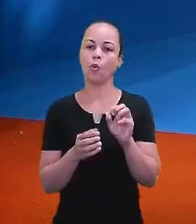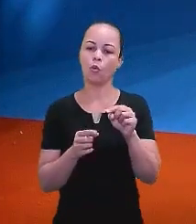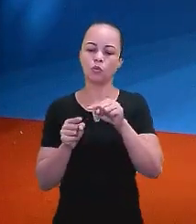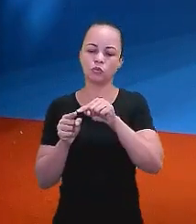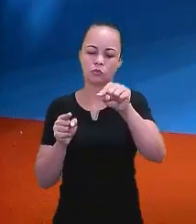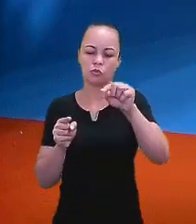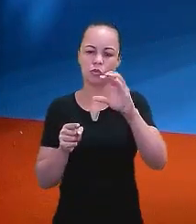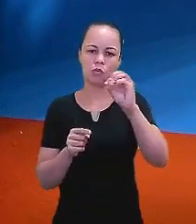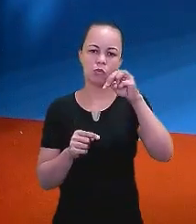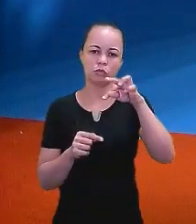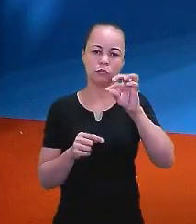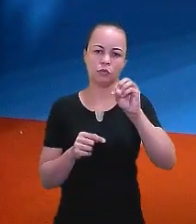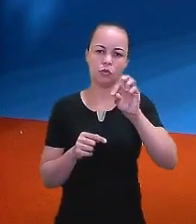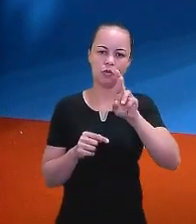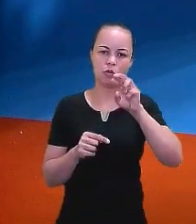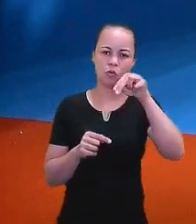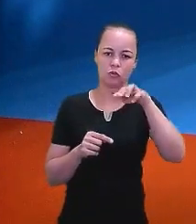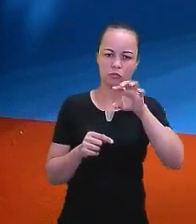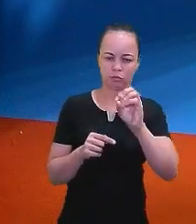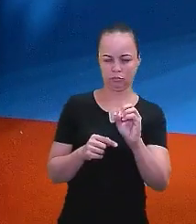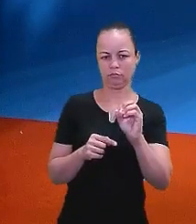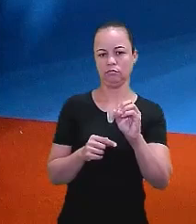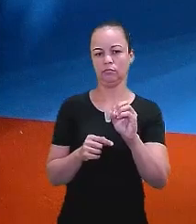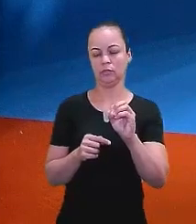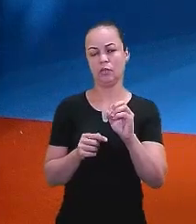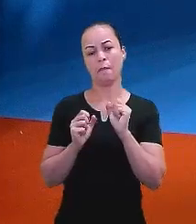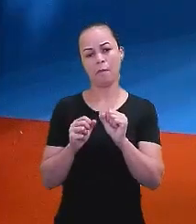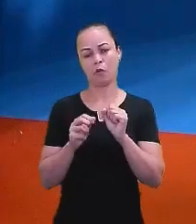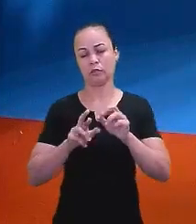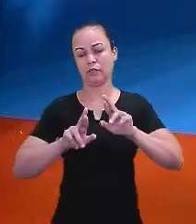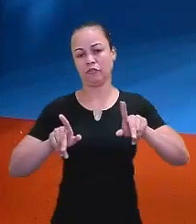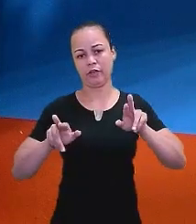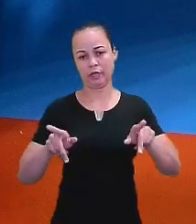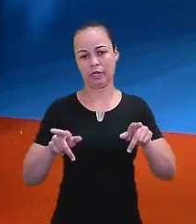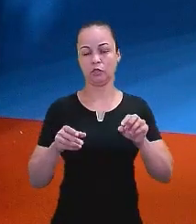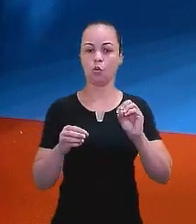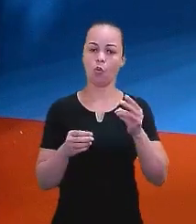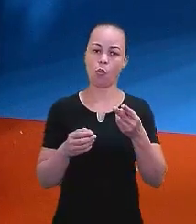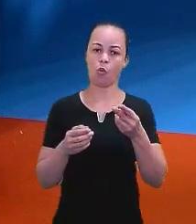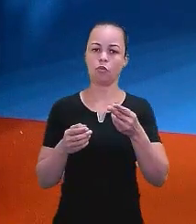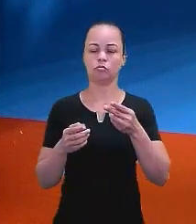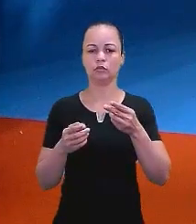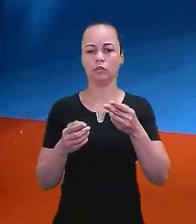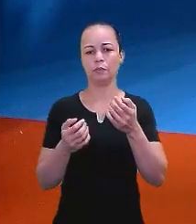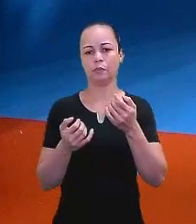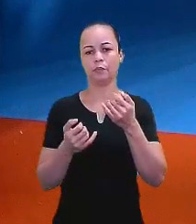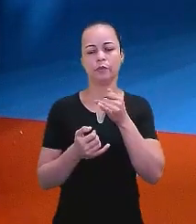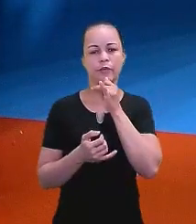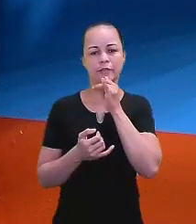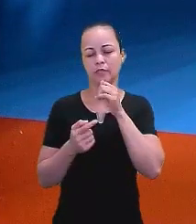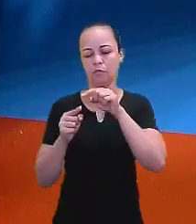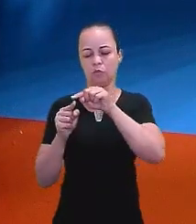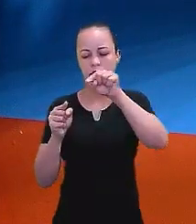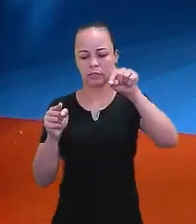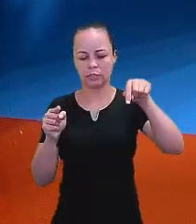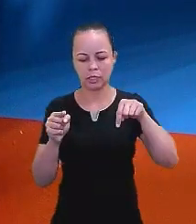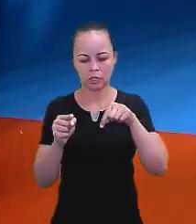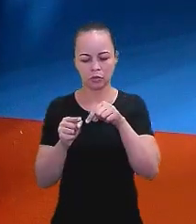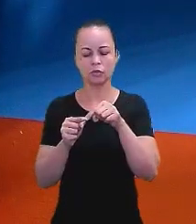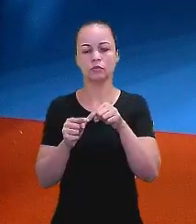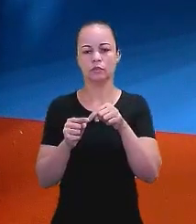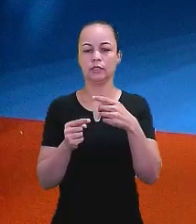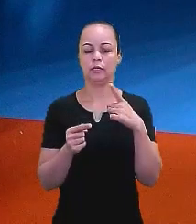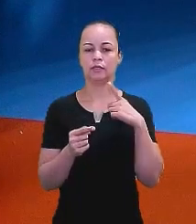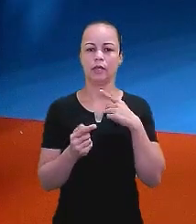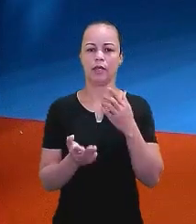figura. Lembrando que a figura pode ter um contorno diferente, principalmente o círculo, né, que eu falei, que pode ter isso aí. Que tem